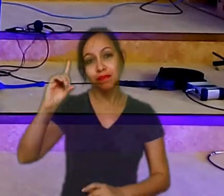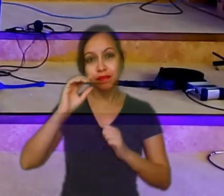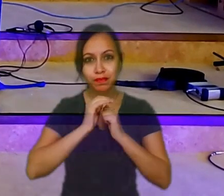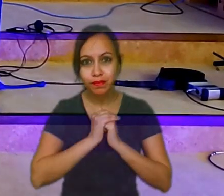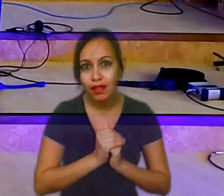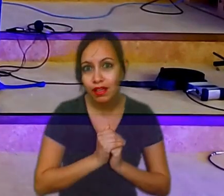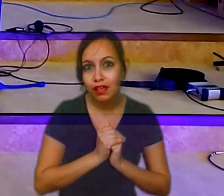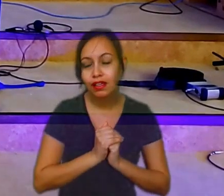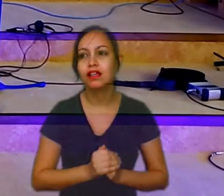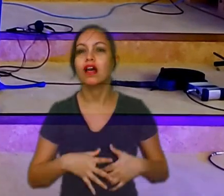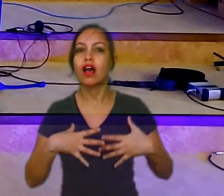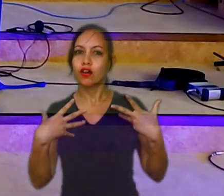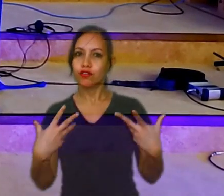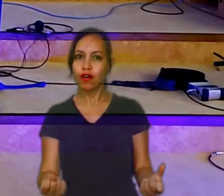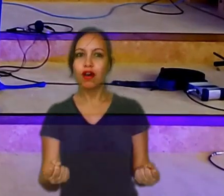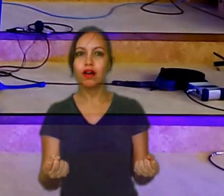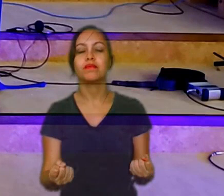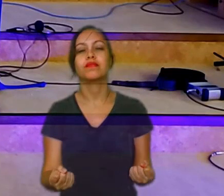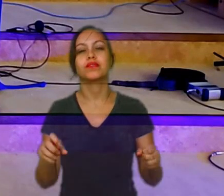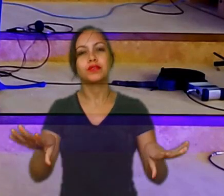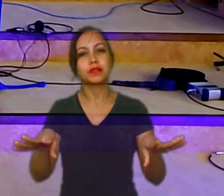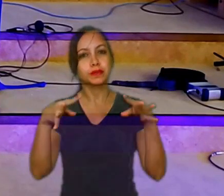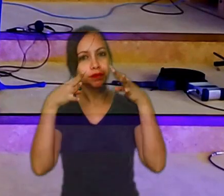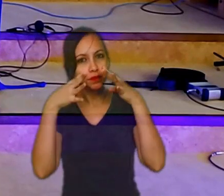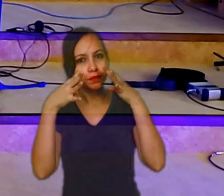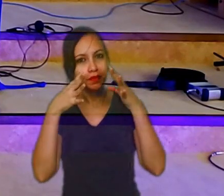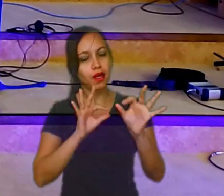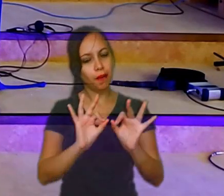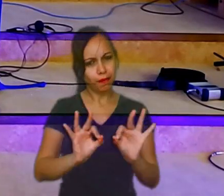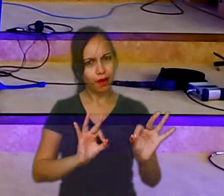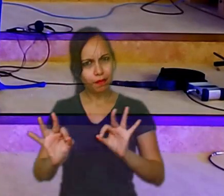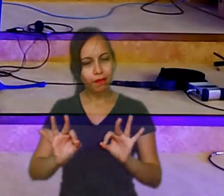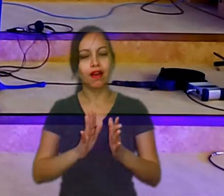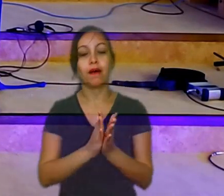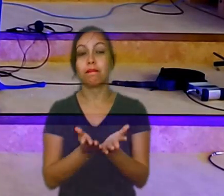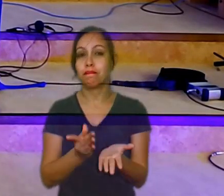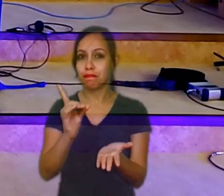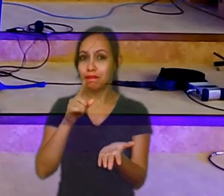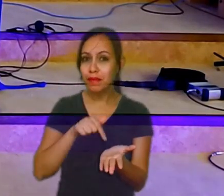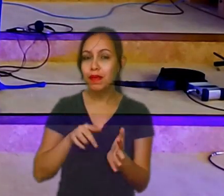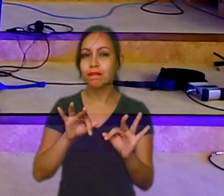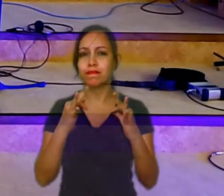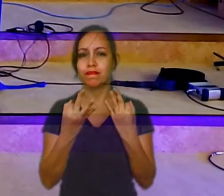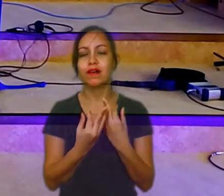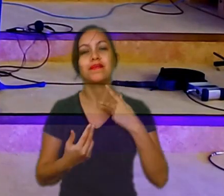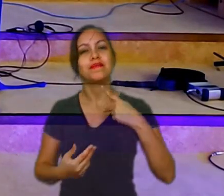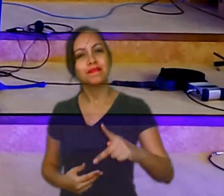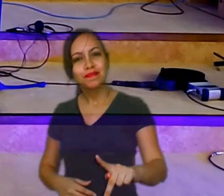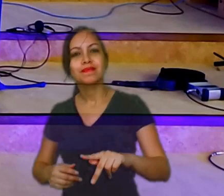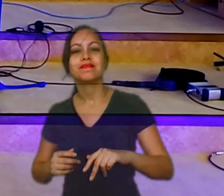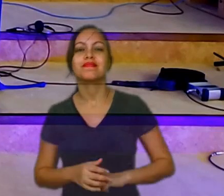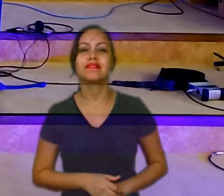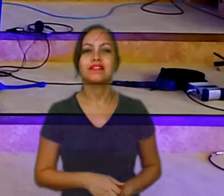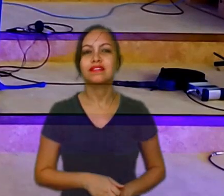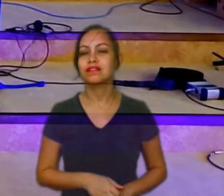Amém? Vamos ficar atentos, prepare aí a sua Bíblia, sua família,